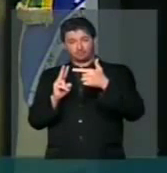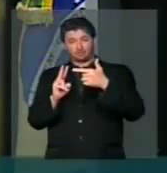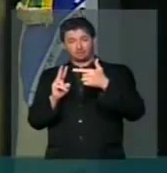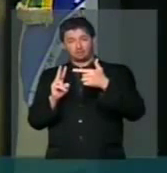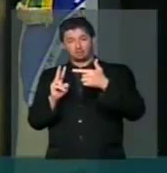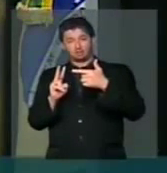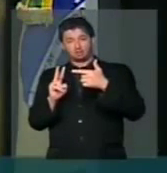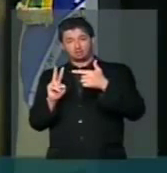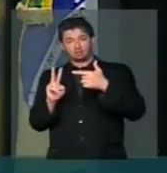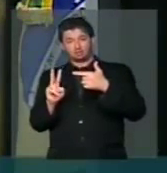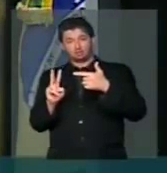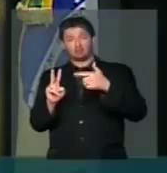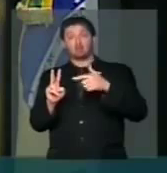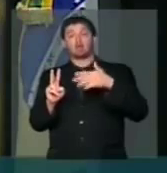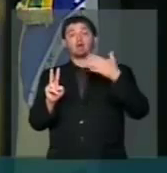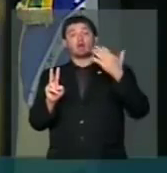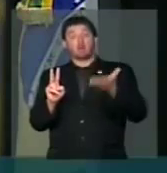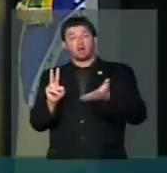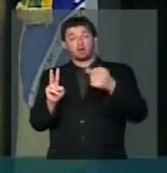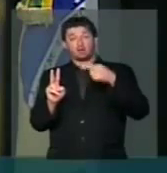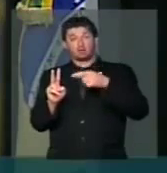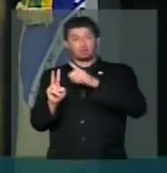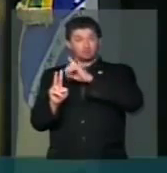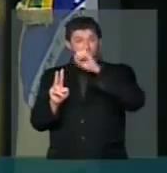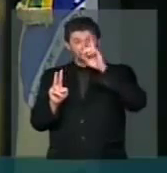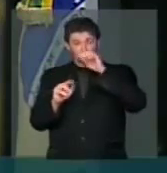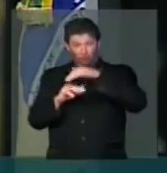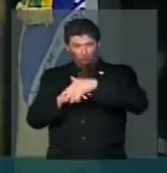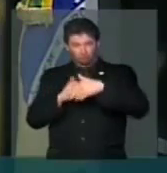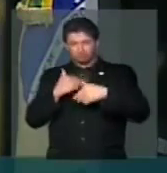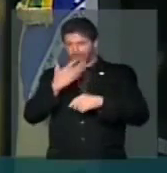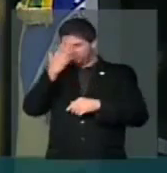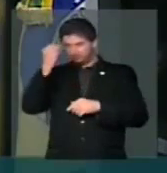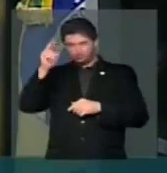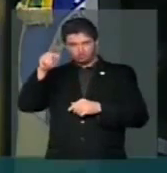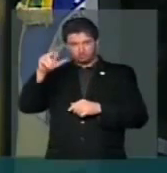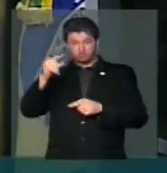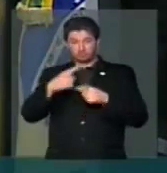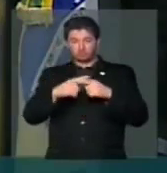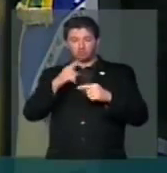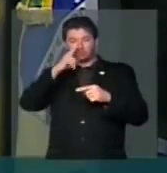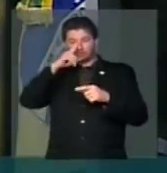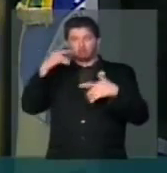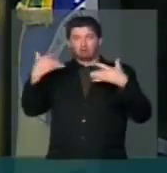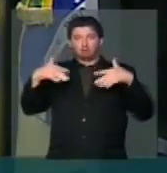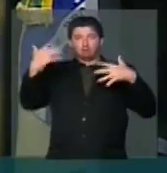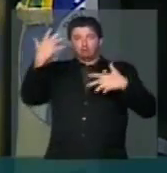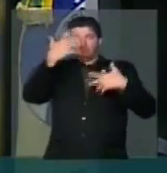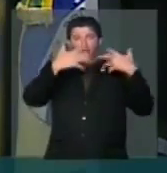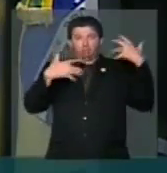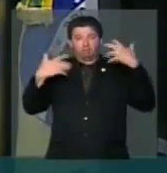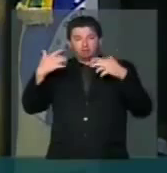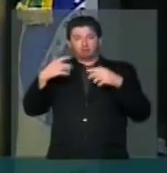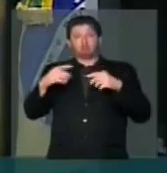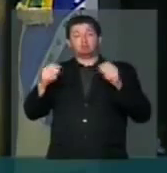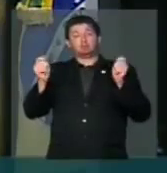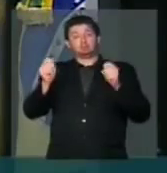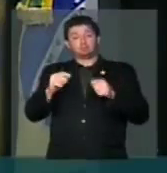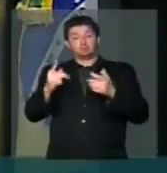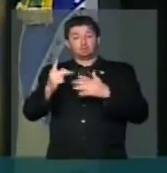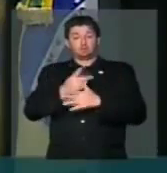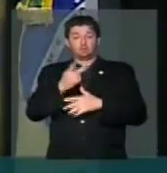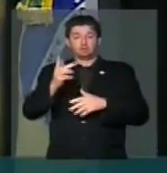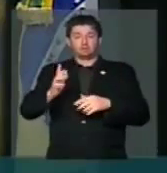E aquela noite foi inesquecível pelo risco que corremos, pela possibilidade